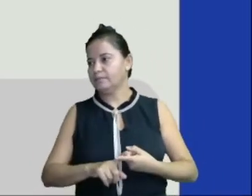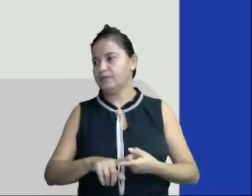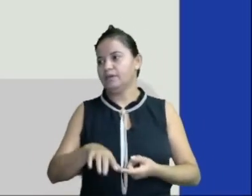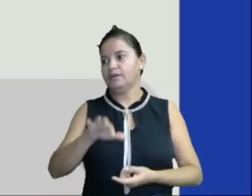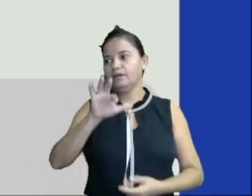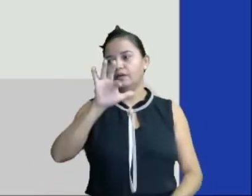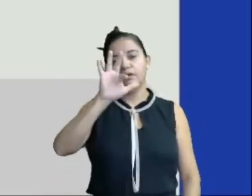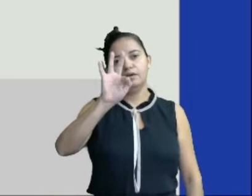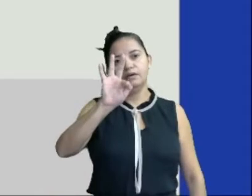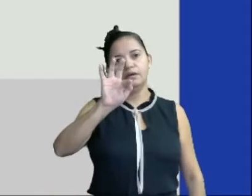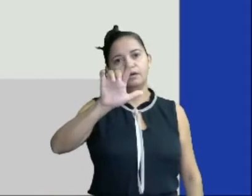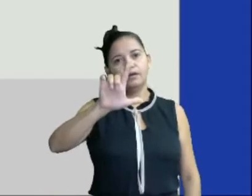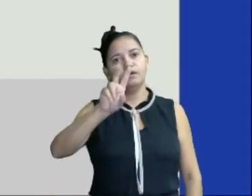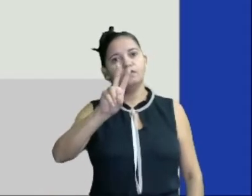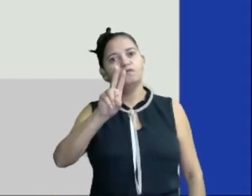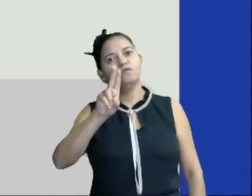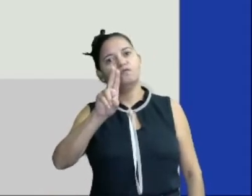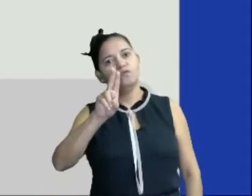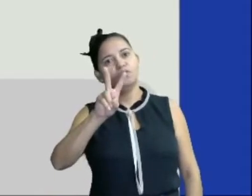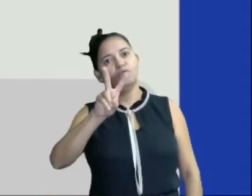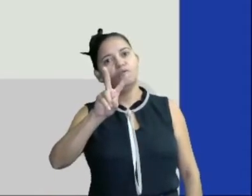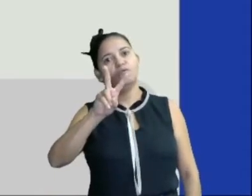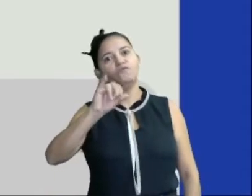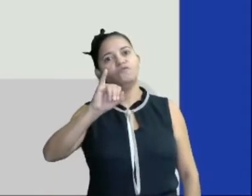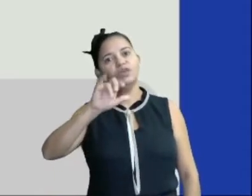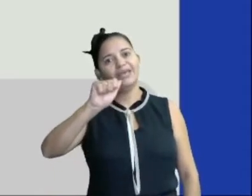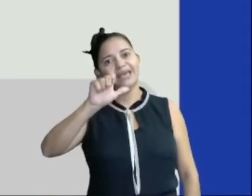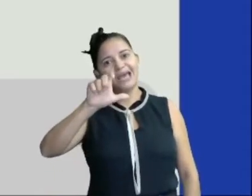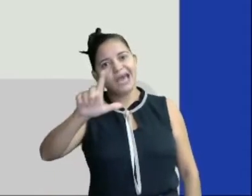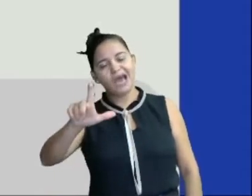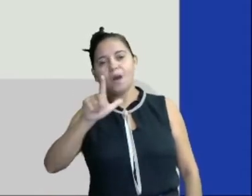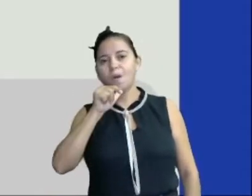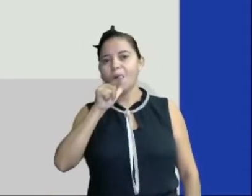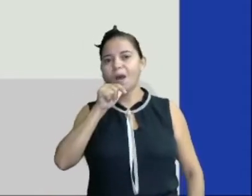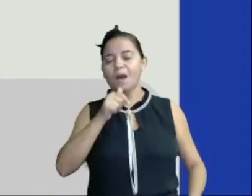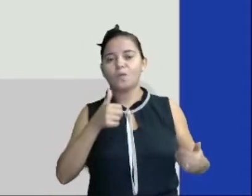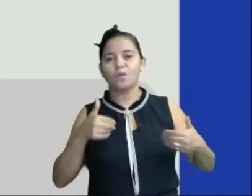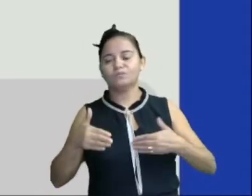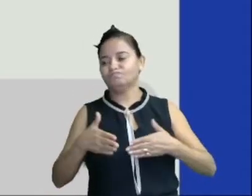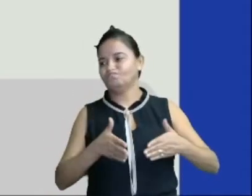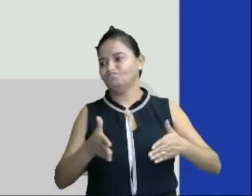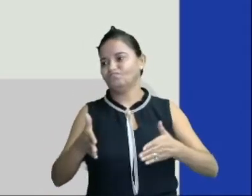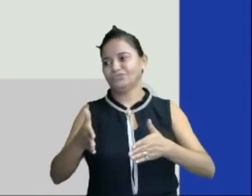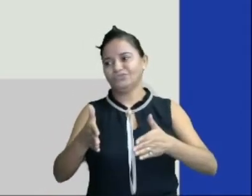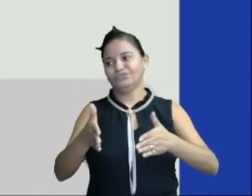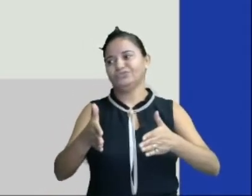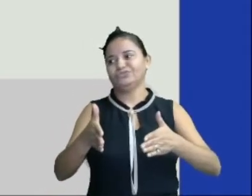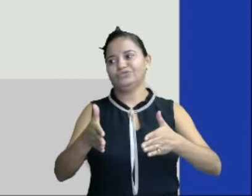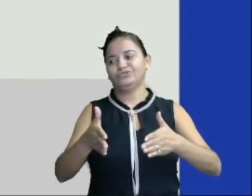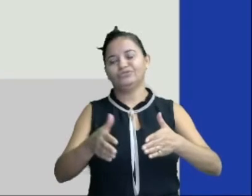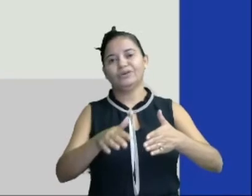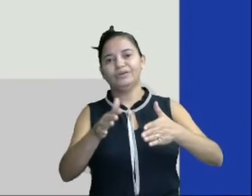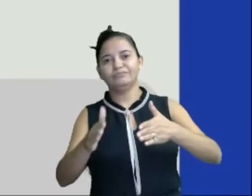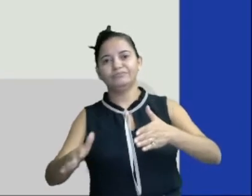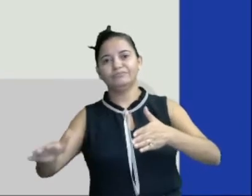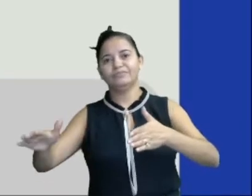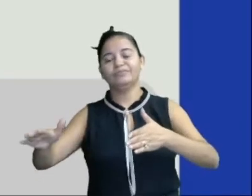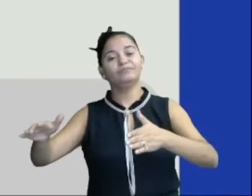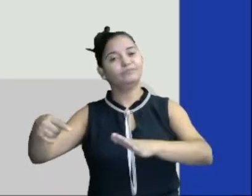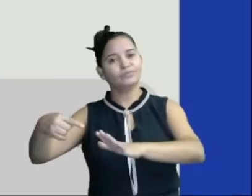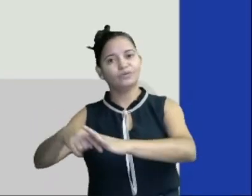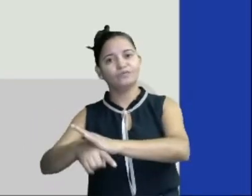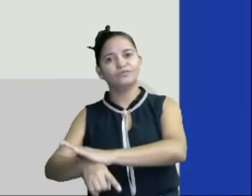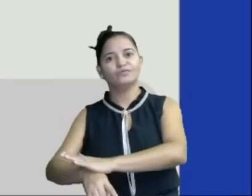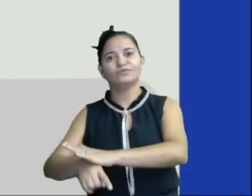pelas águas dos rios, tá certo? E transforma os cursos dos rios em vales profundos.